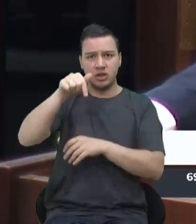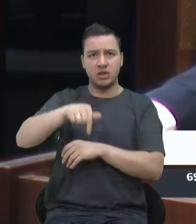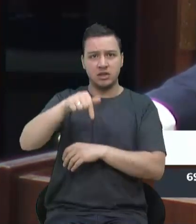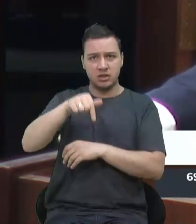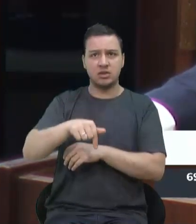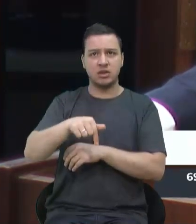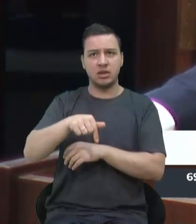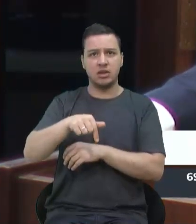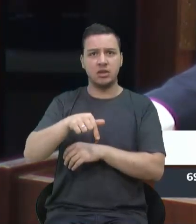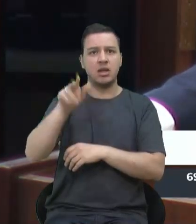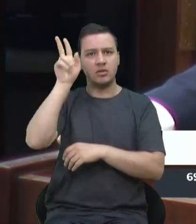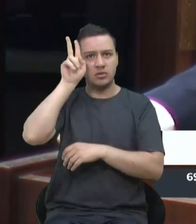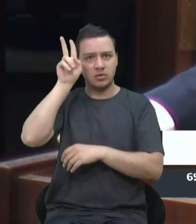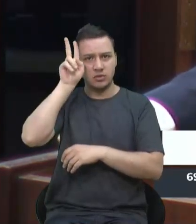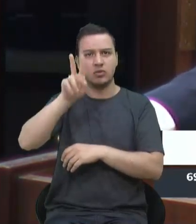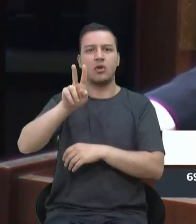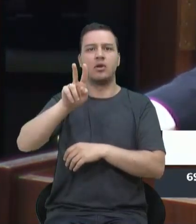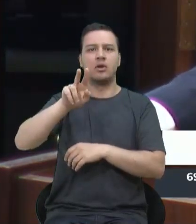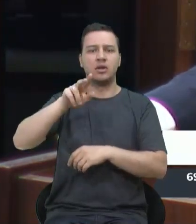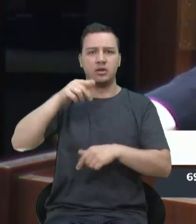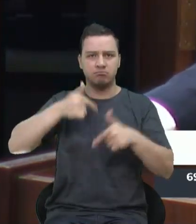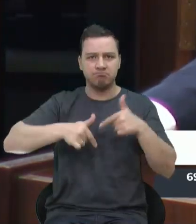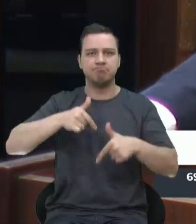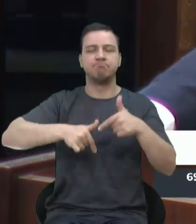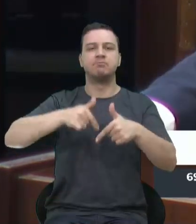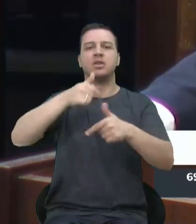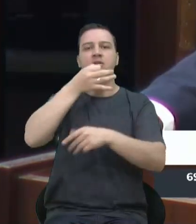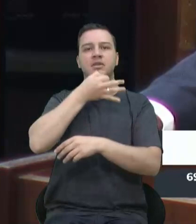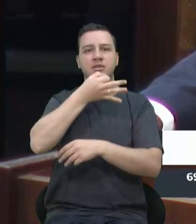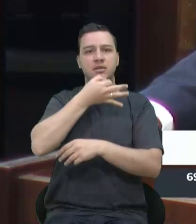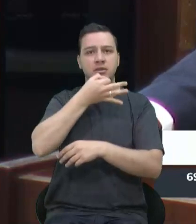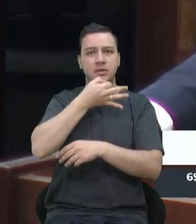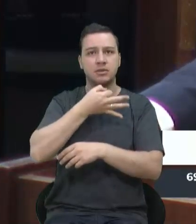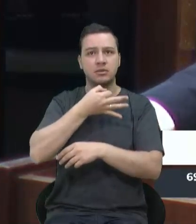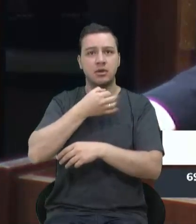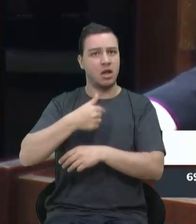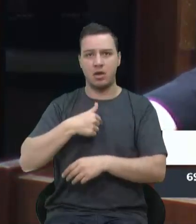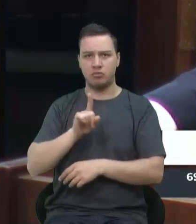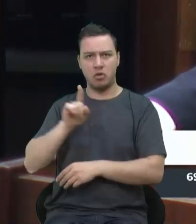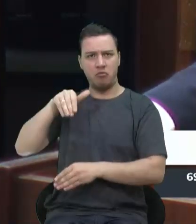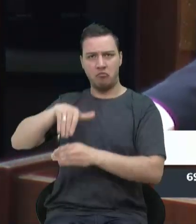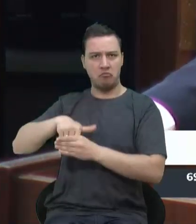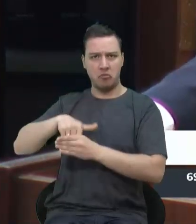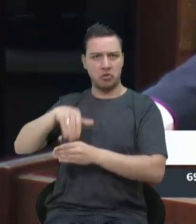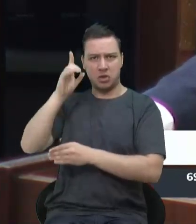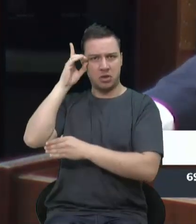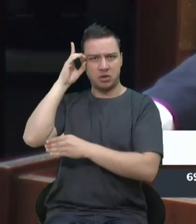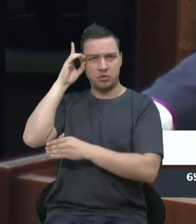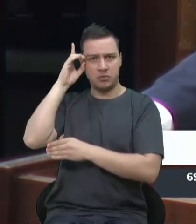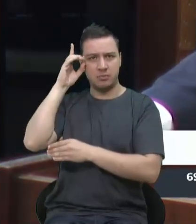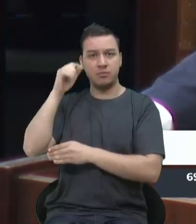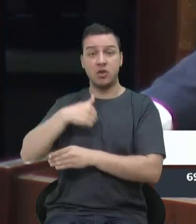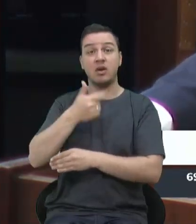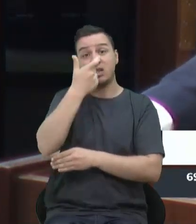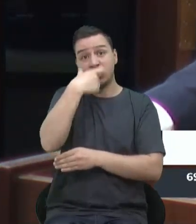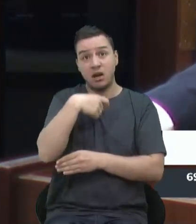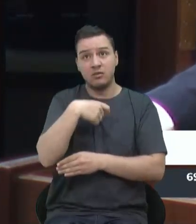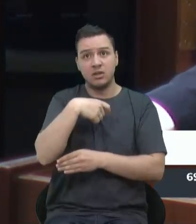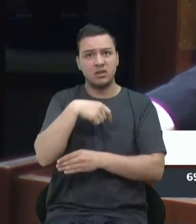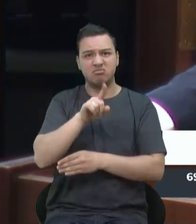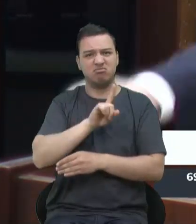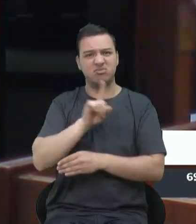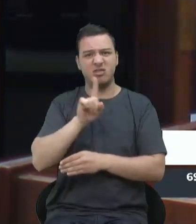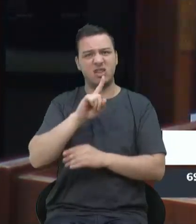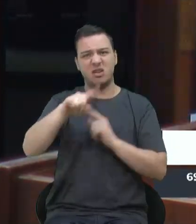e laboriosa Caxias do Sul, não é, eu não havia votado na senhora Dilma Rousseff, e eu achava que o mandato dela não era